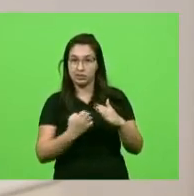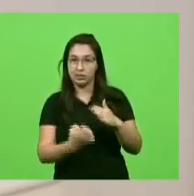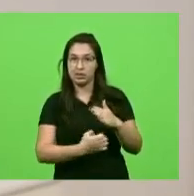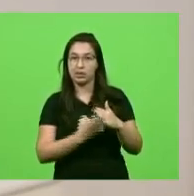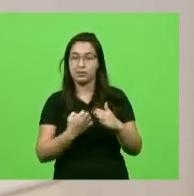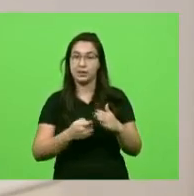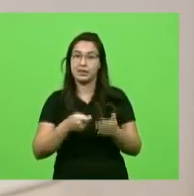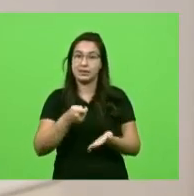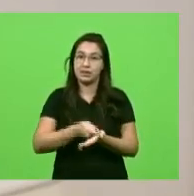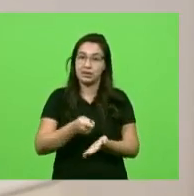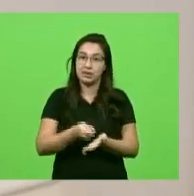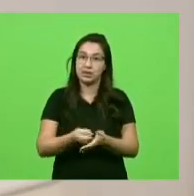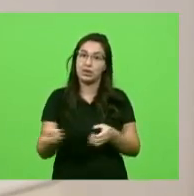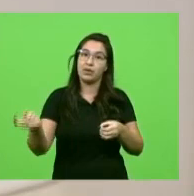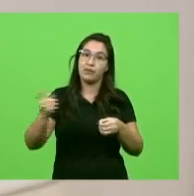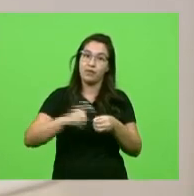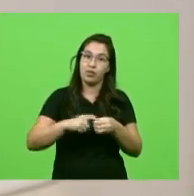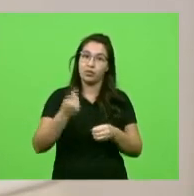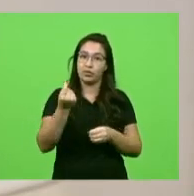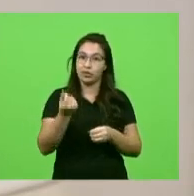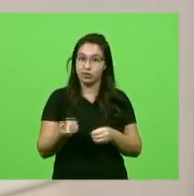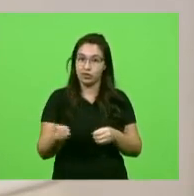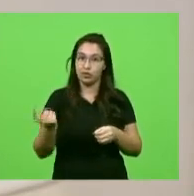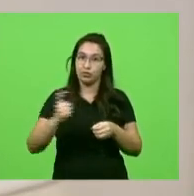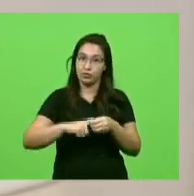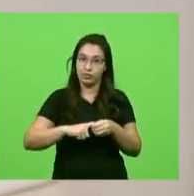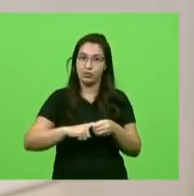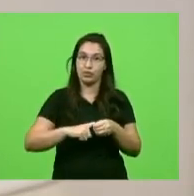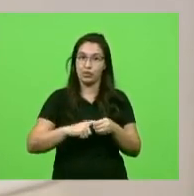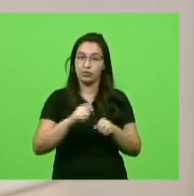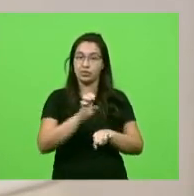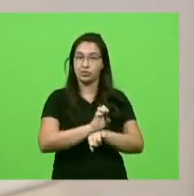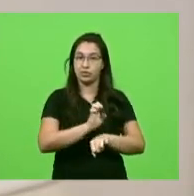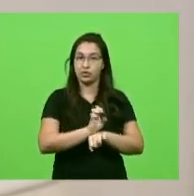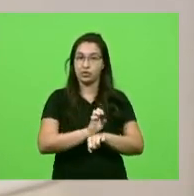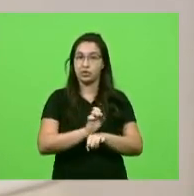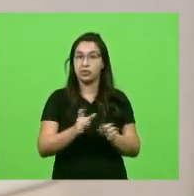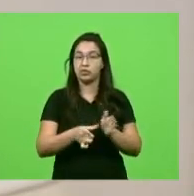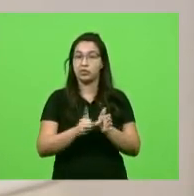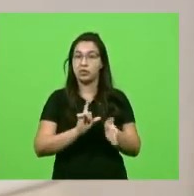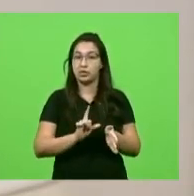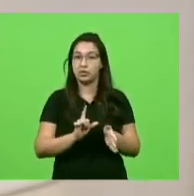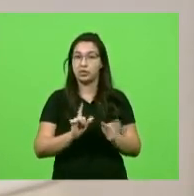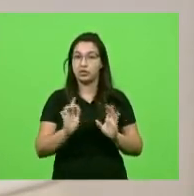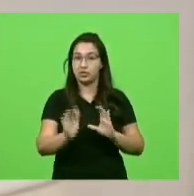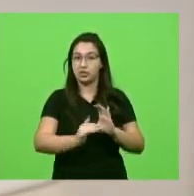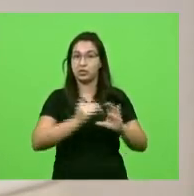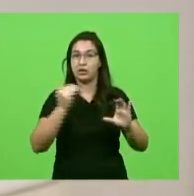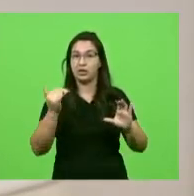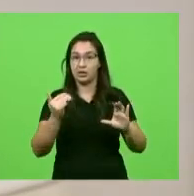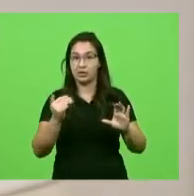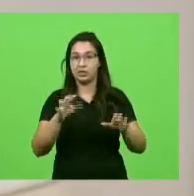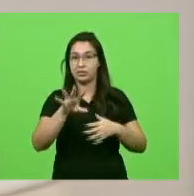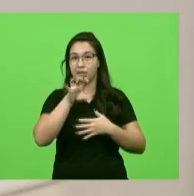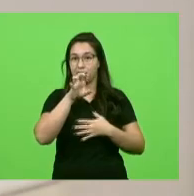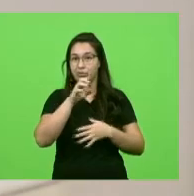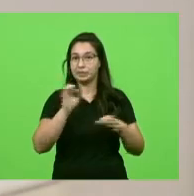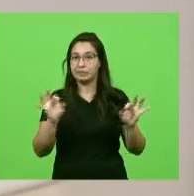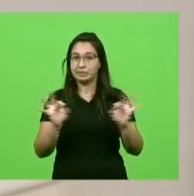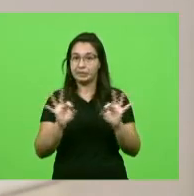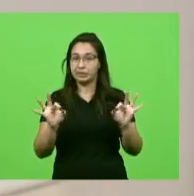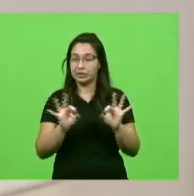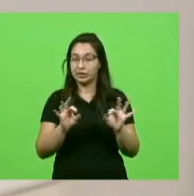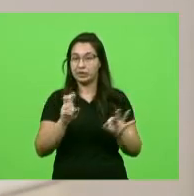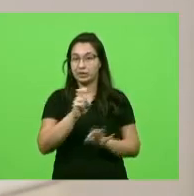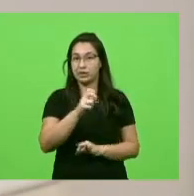de devolução dos valores pagos antecipadamente e o não recebimento dos ventiladores do modelo